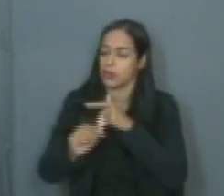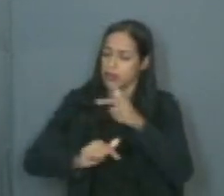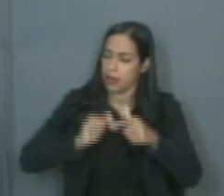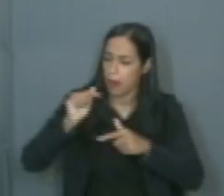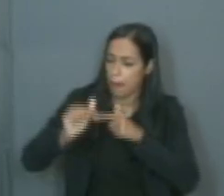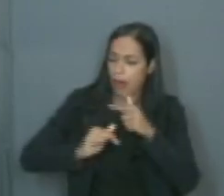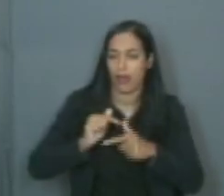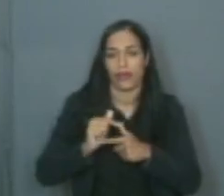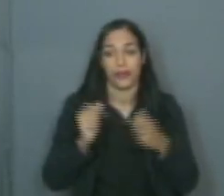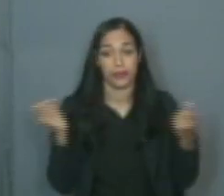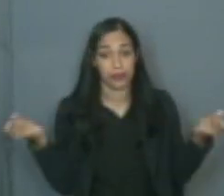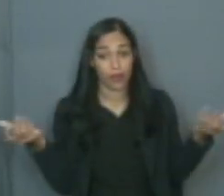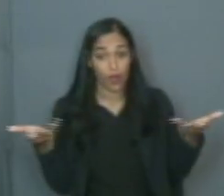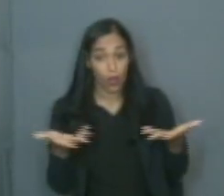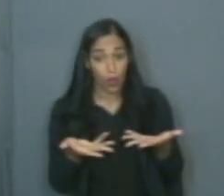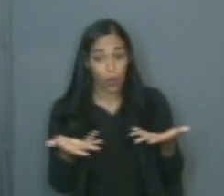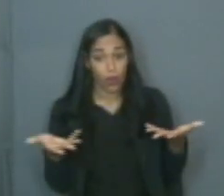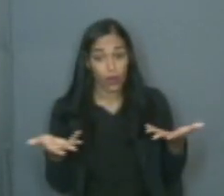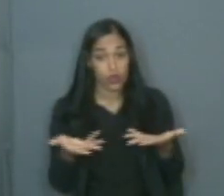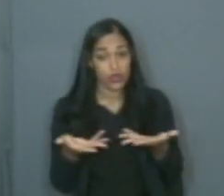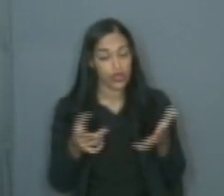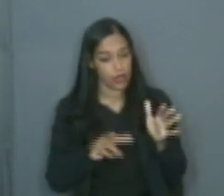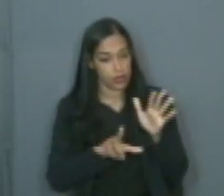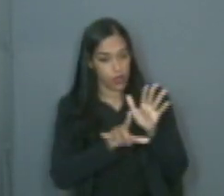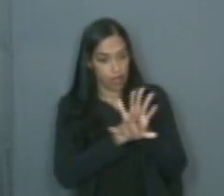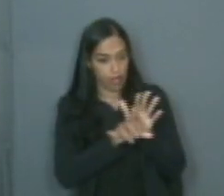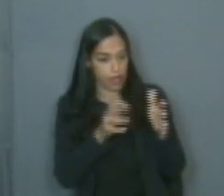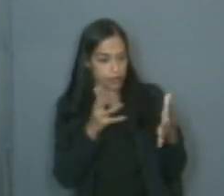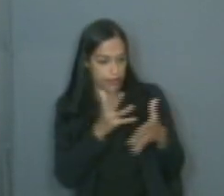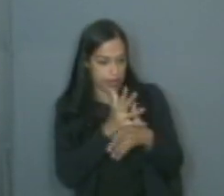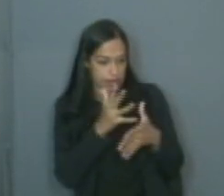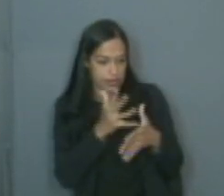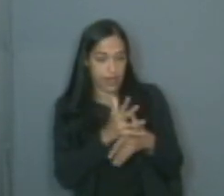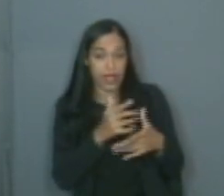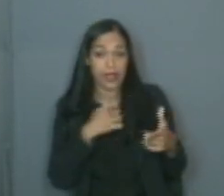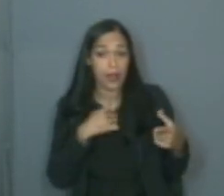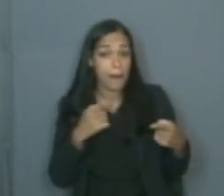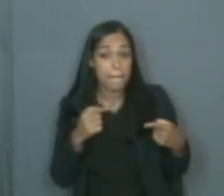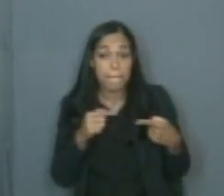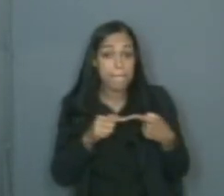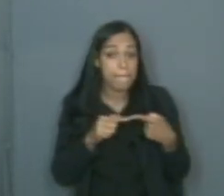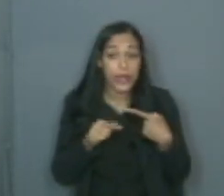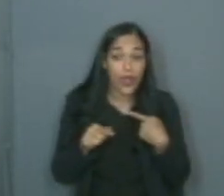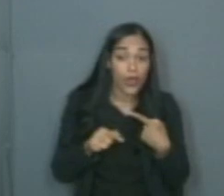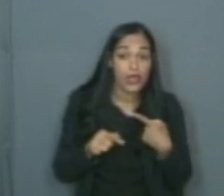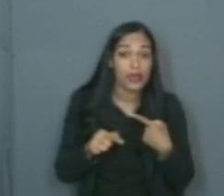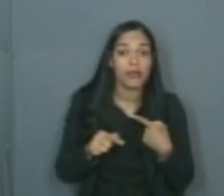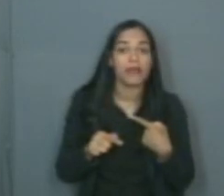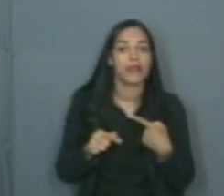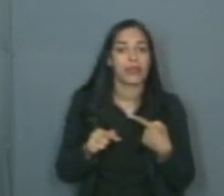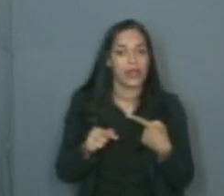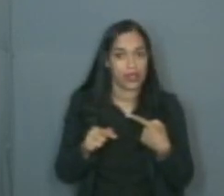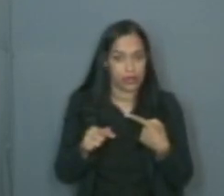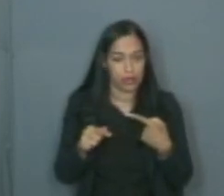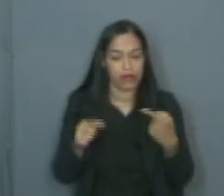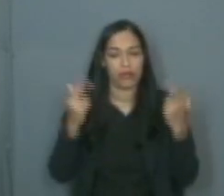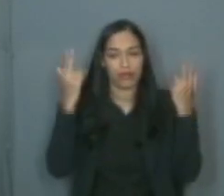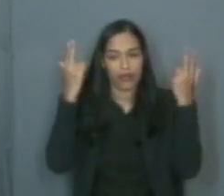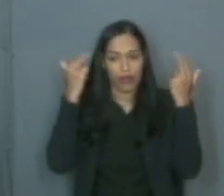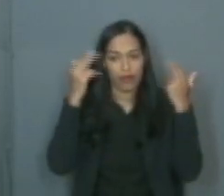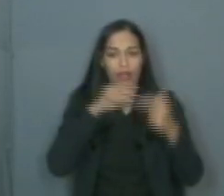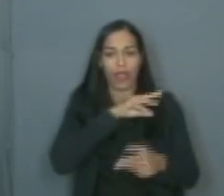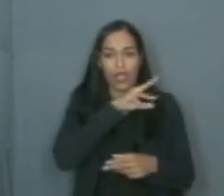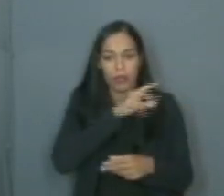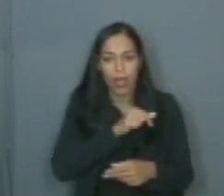trabalhos. Hoje nós temos uma lei na cidade que proíbe, que é para proibir o uso desses